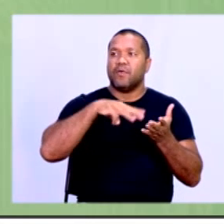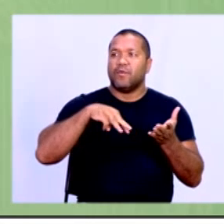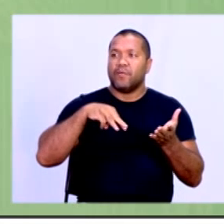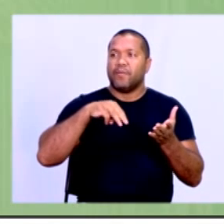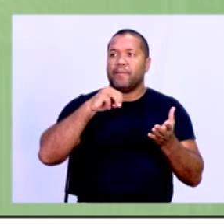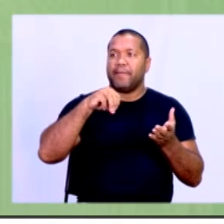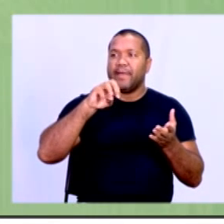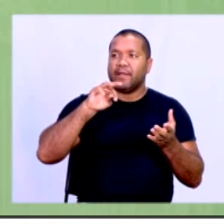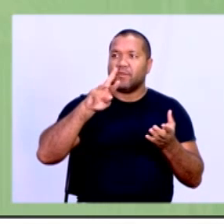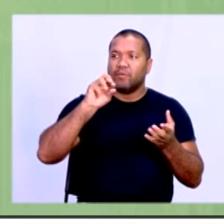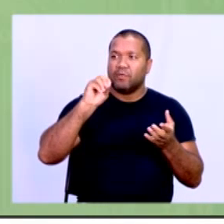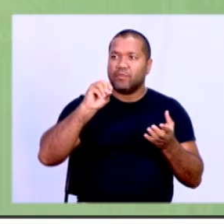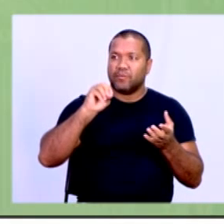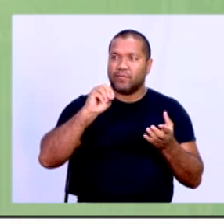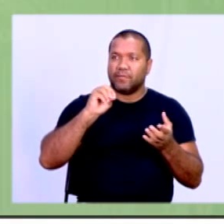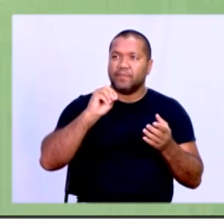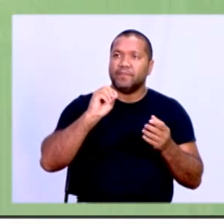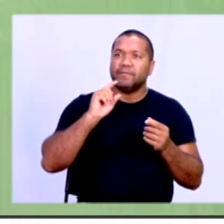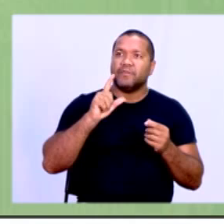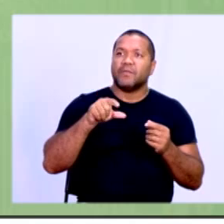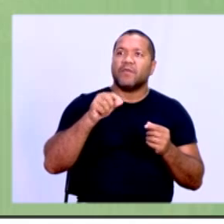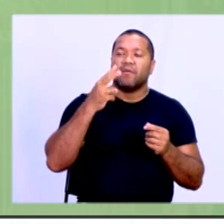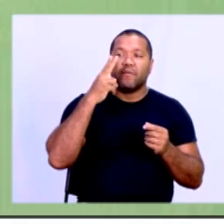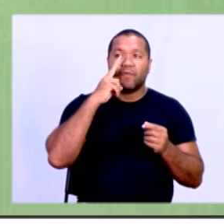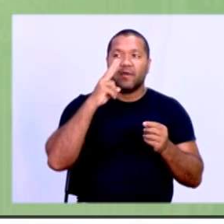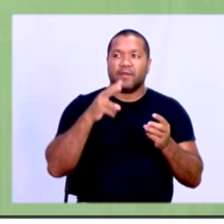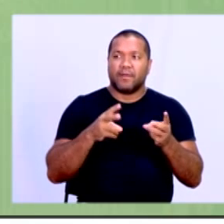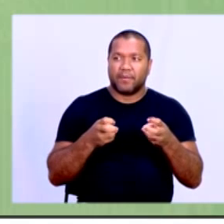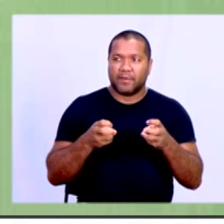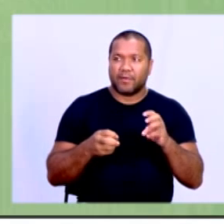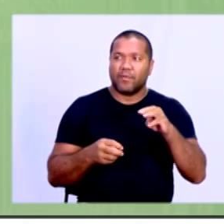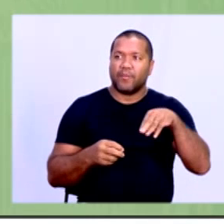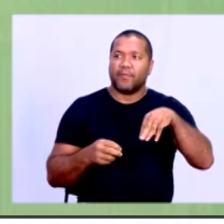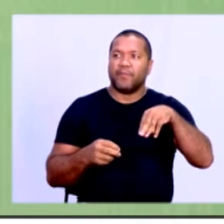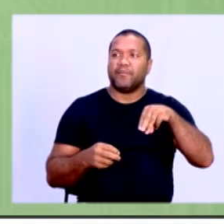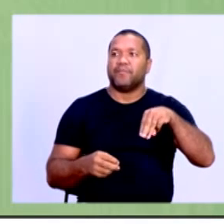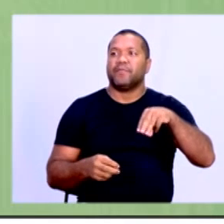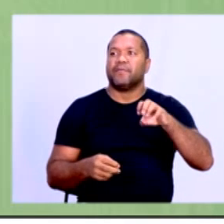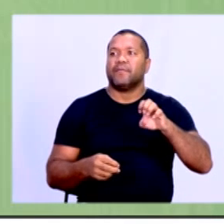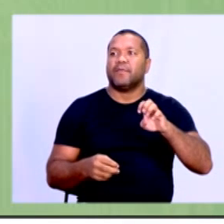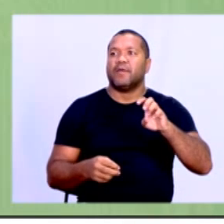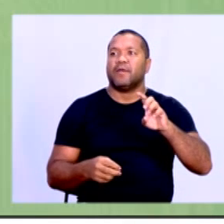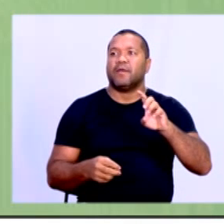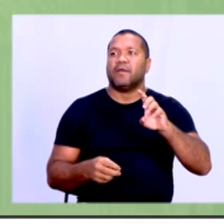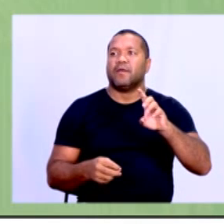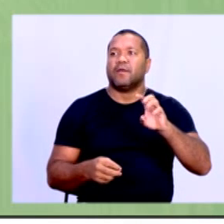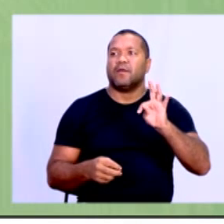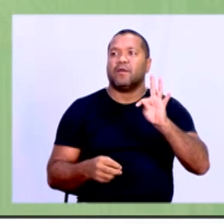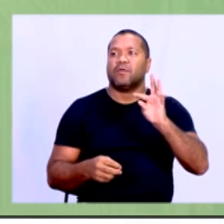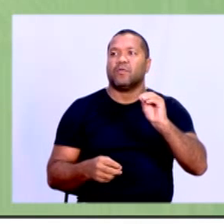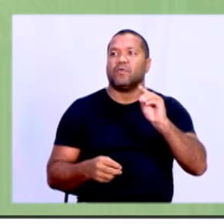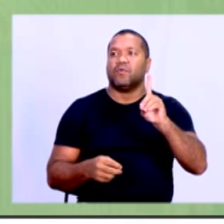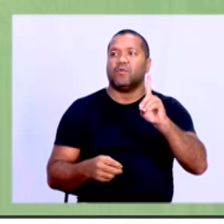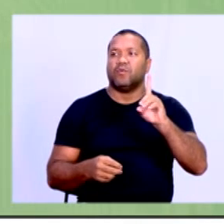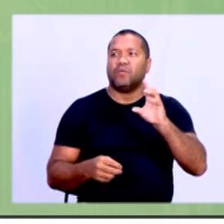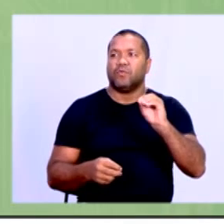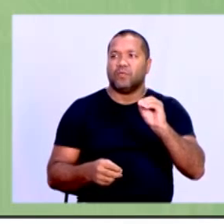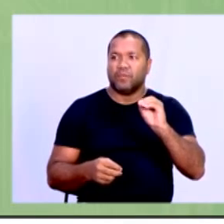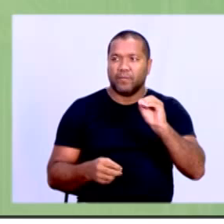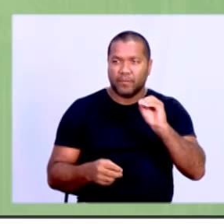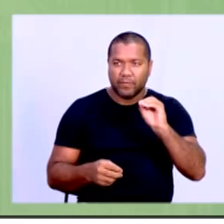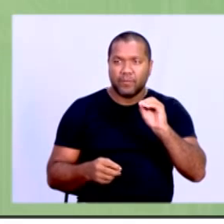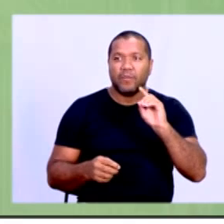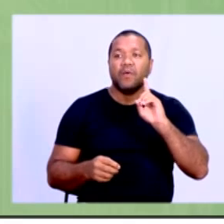E olha só, olha o método index dentro. Isso aqui que a gente viu naquela teleaula 2, métodos, né? Então o método ele vai fazer